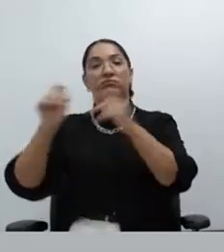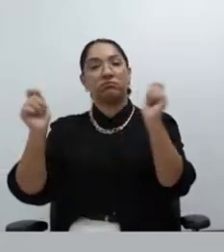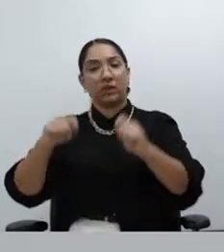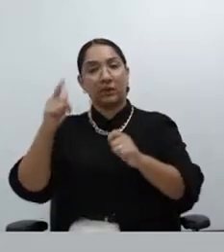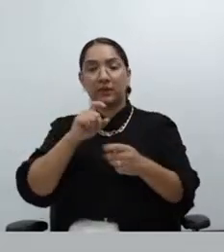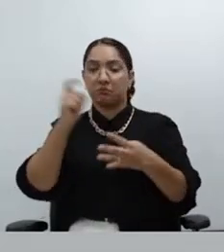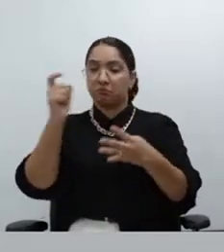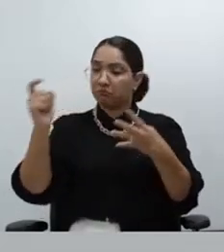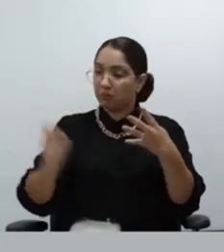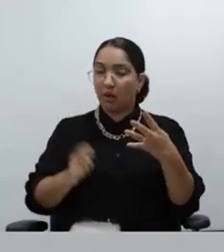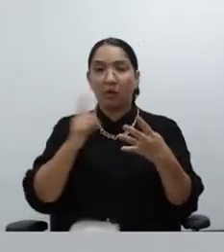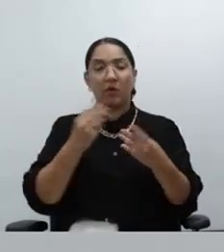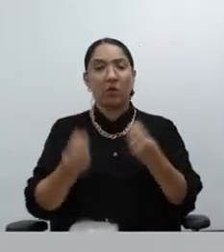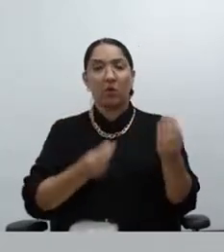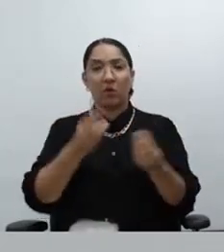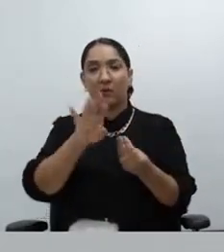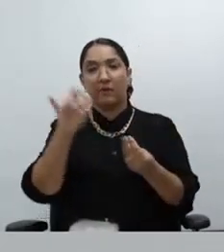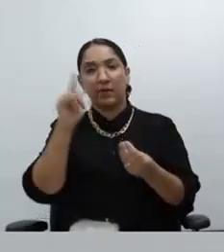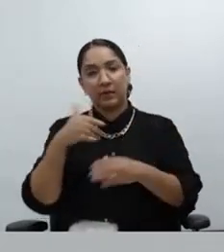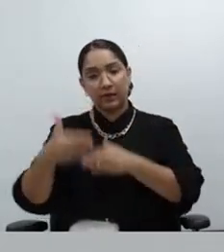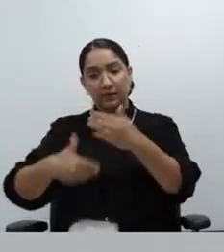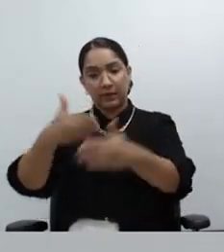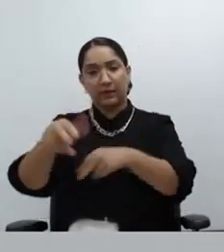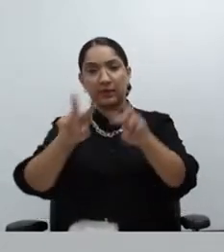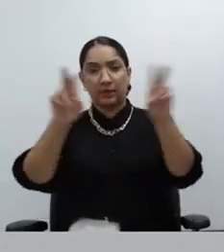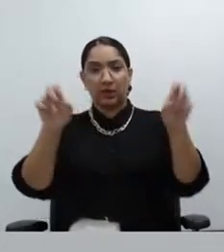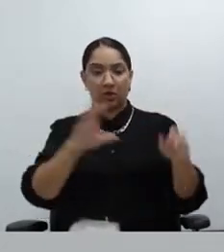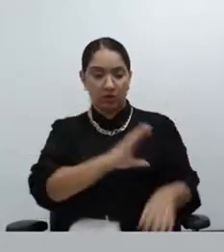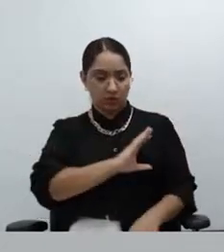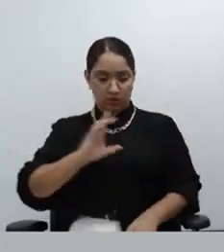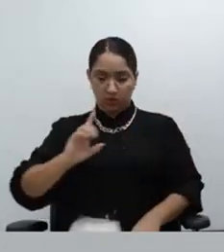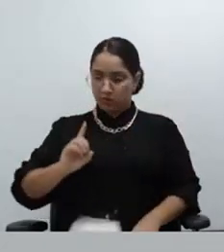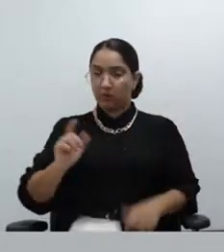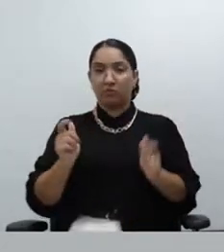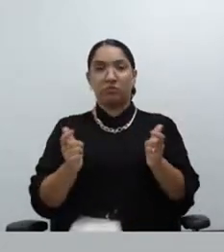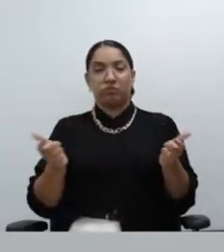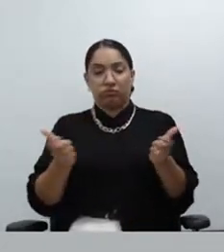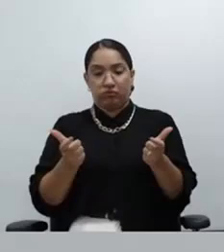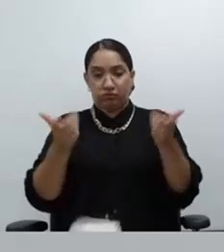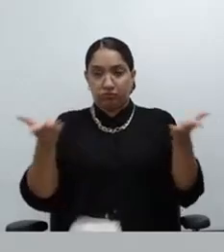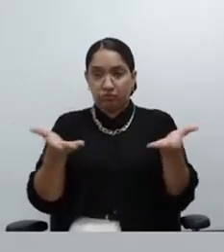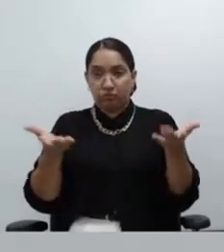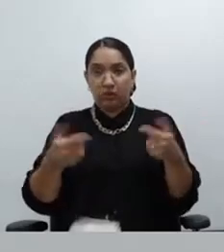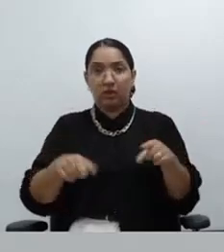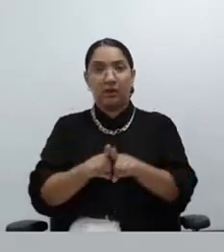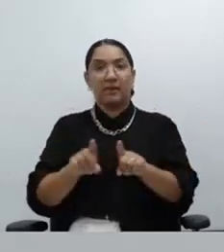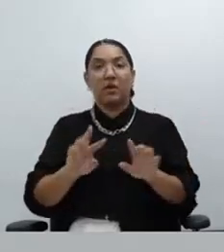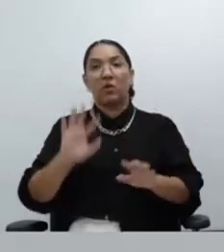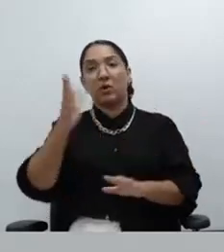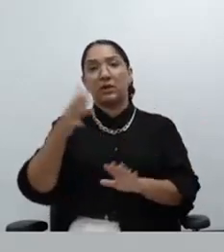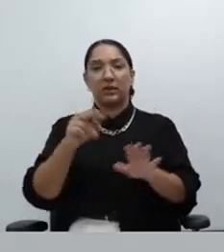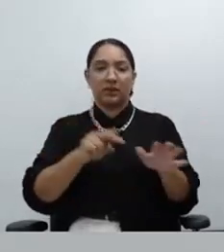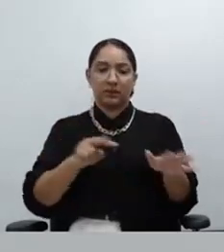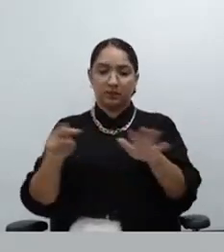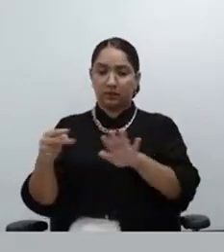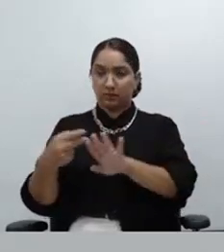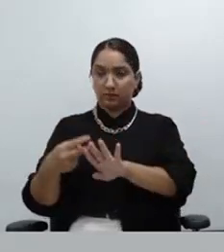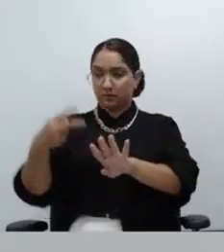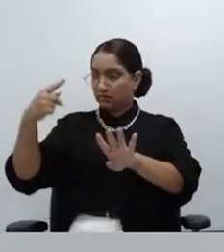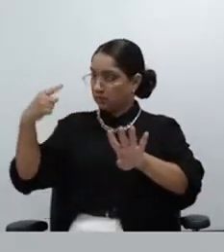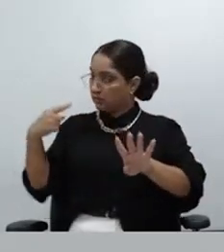muito nos termos do que vem sendo trazido também para os coordenadores, né, no sentido do que foi realizado na semana passada. Da mesma forma, realizamos com a